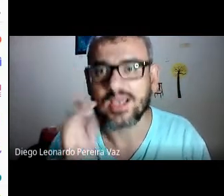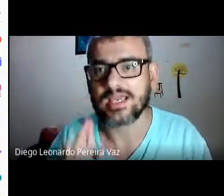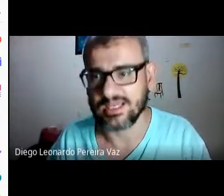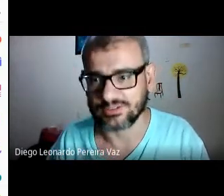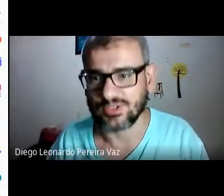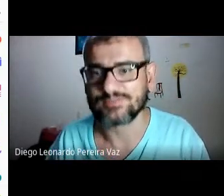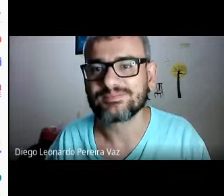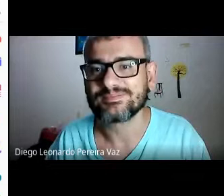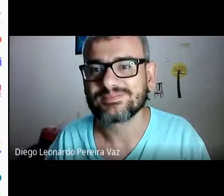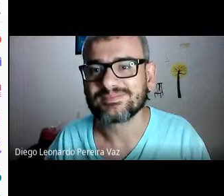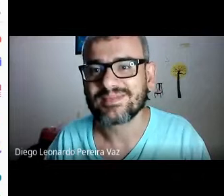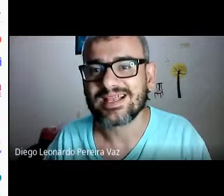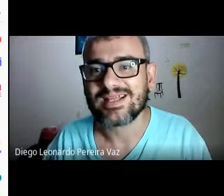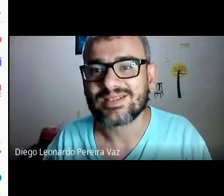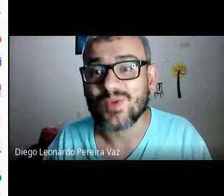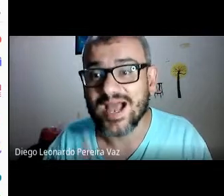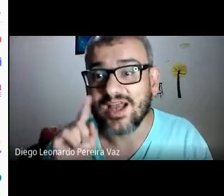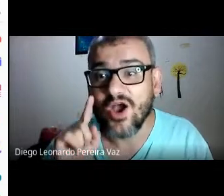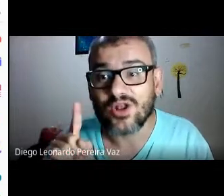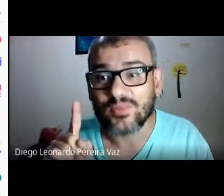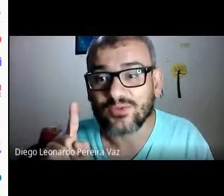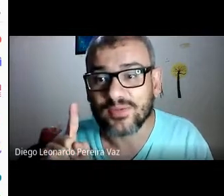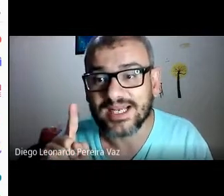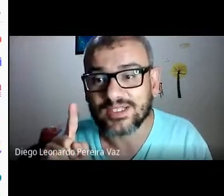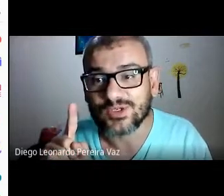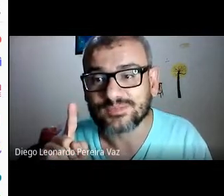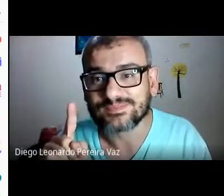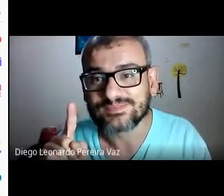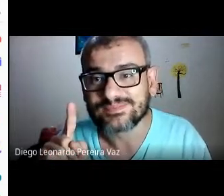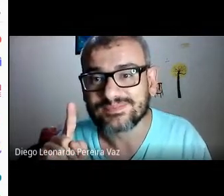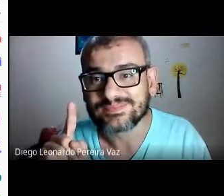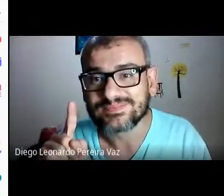O meu só, o bel. E tu? Tu é analfabeto.